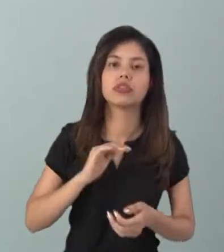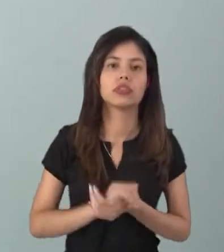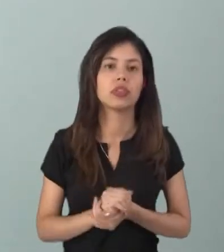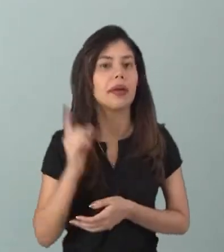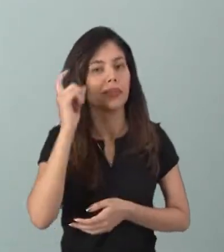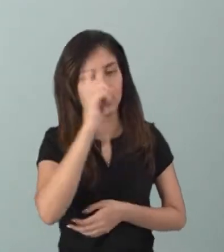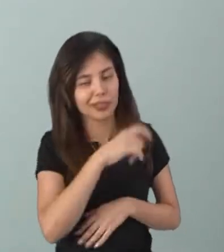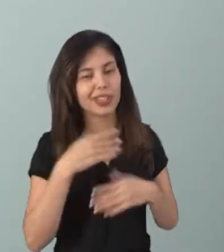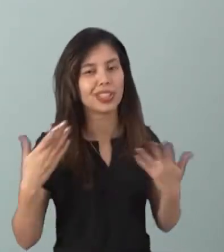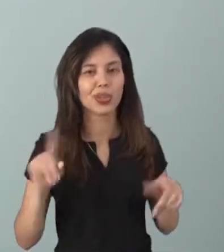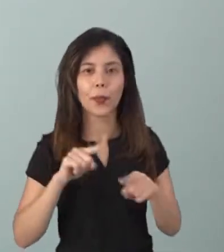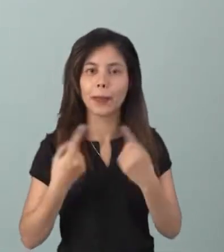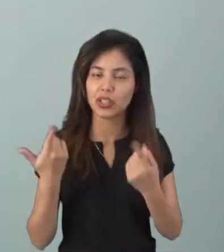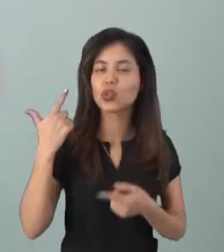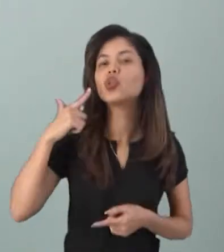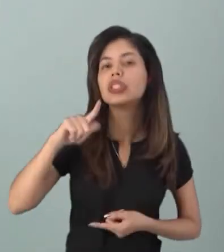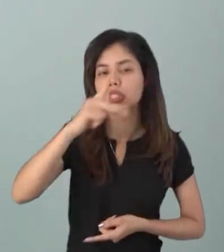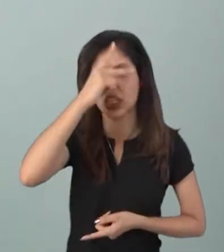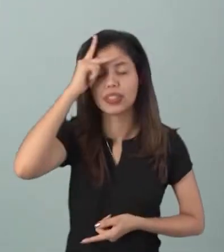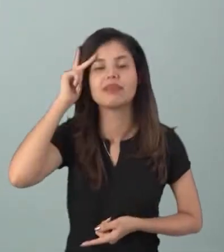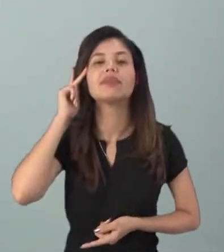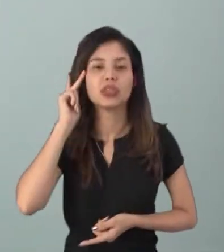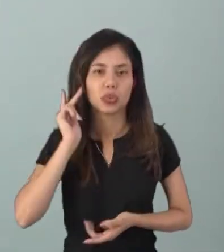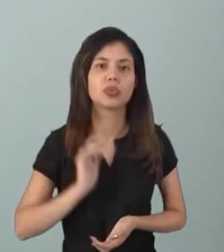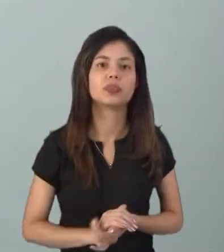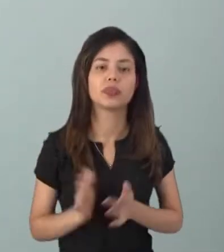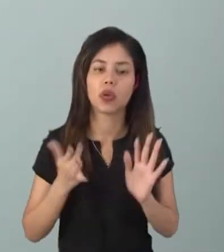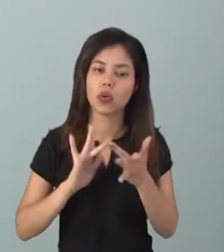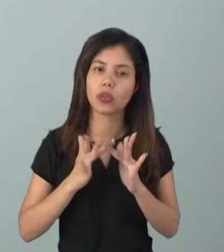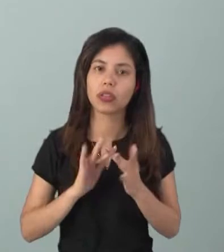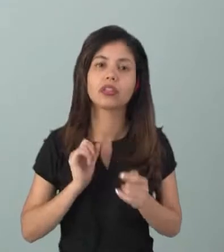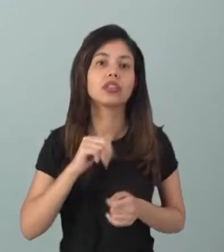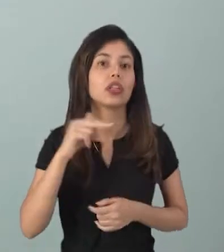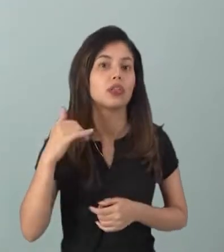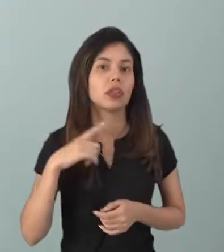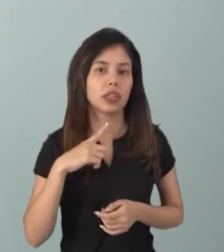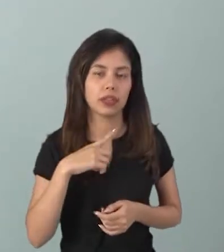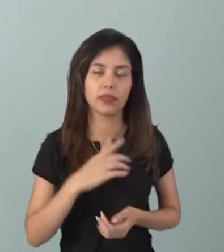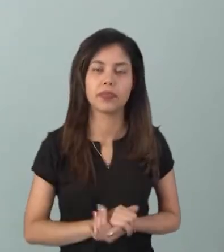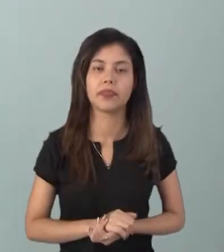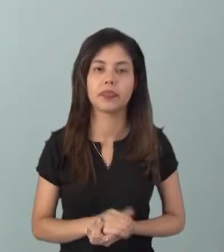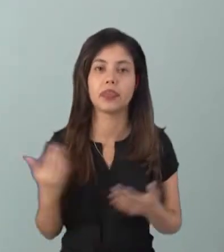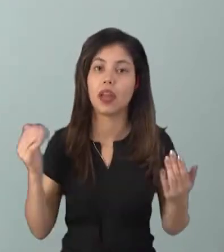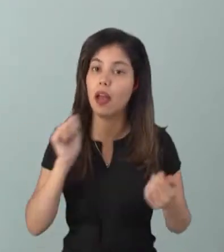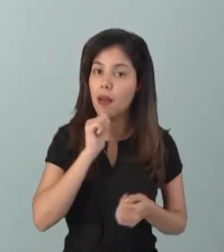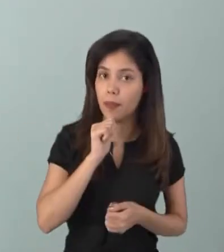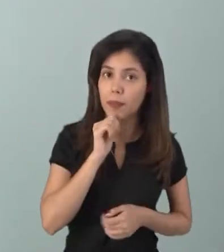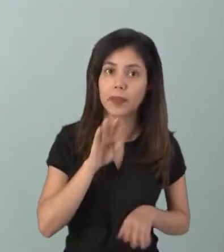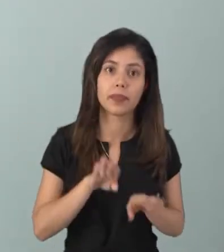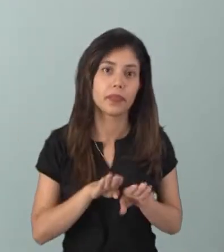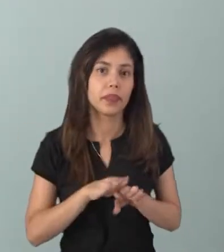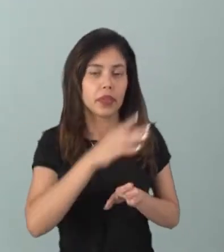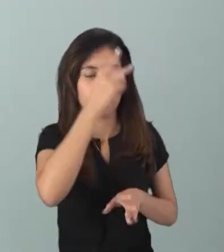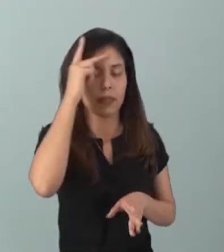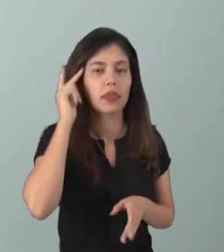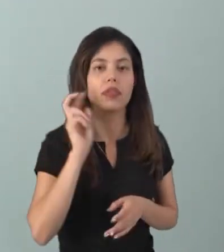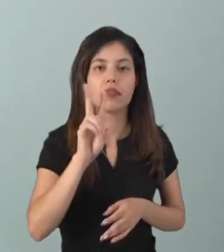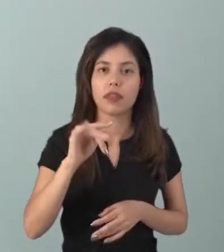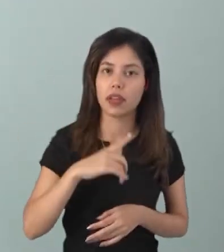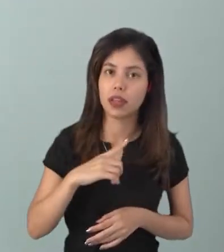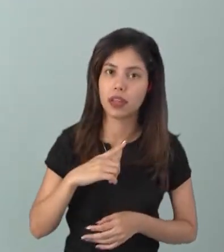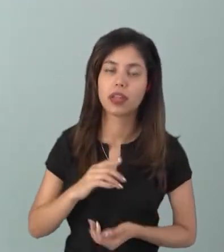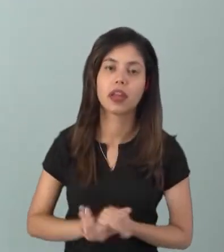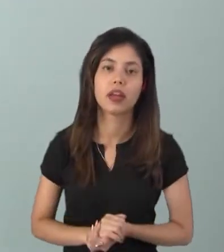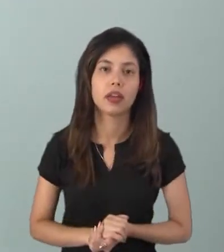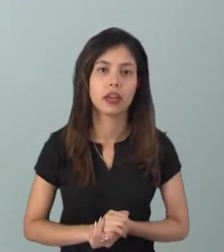mais difícil do que uma pessoa que nunca teve contato com esse tipo de substância, tá? Além disso, o indivíduo ele vai também ter